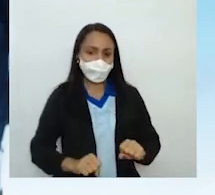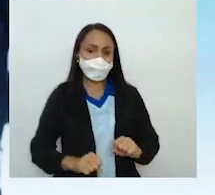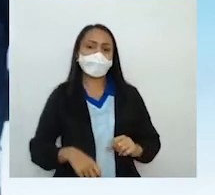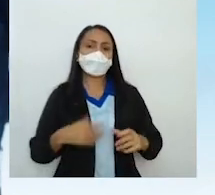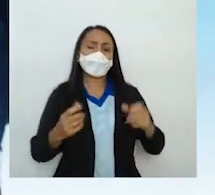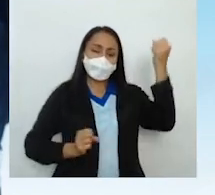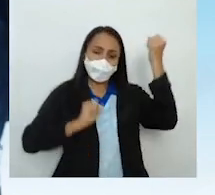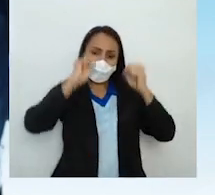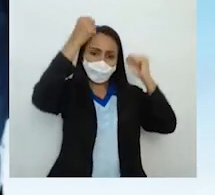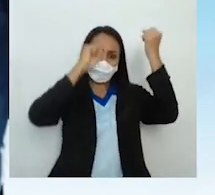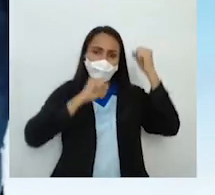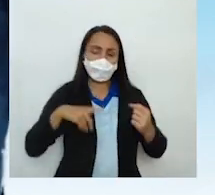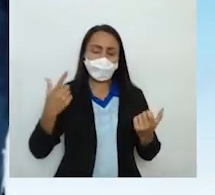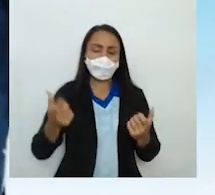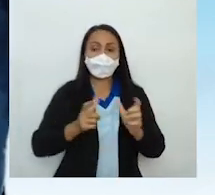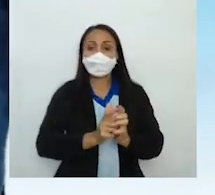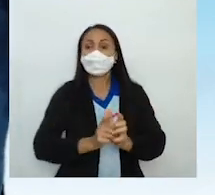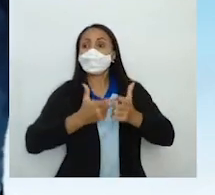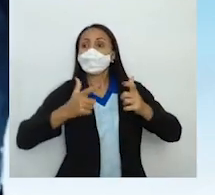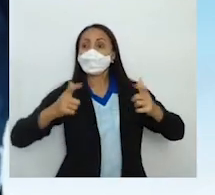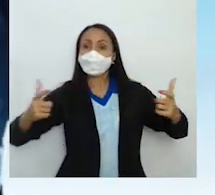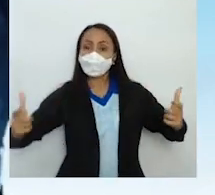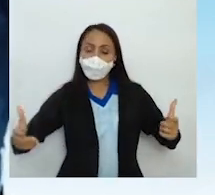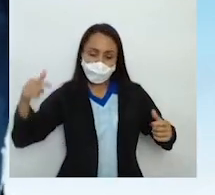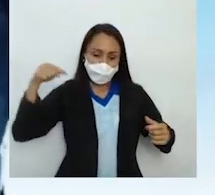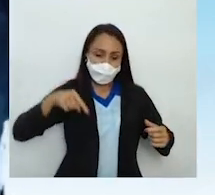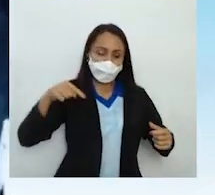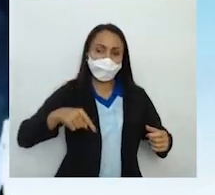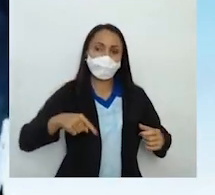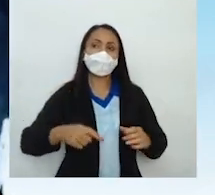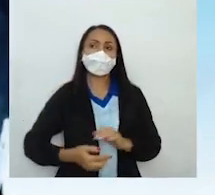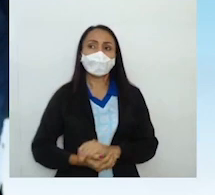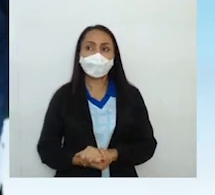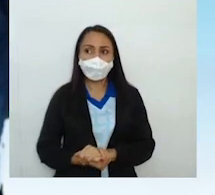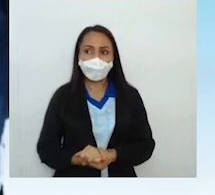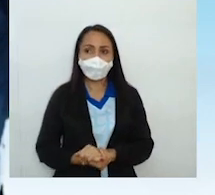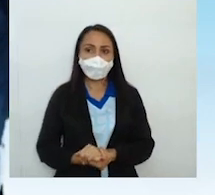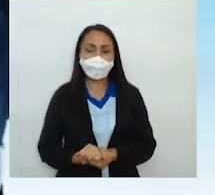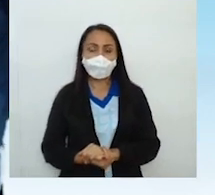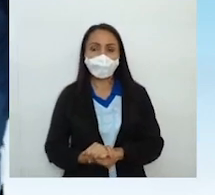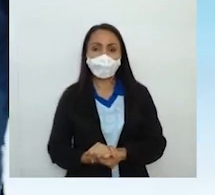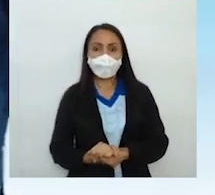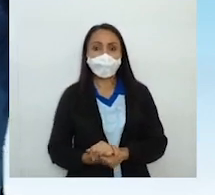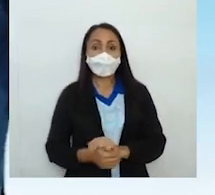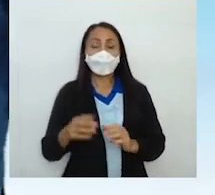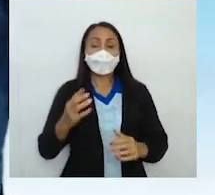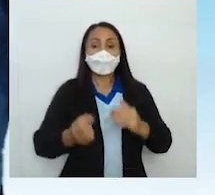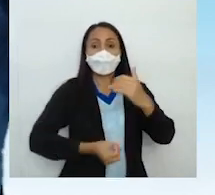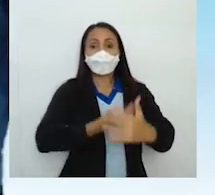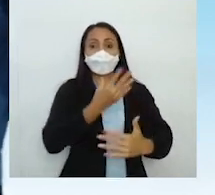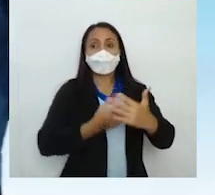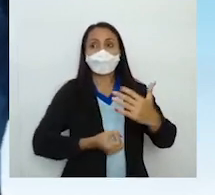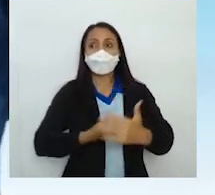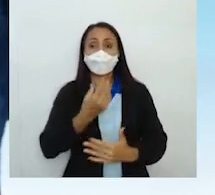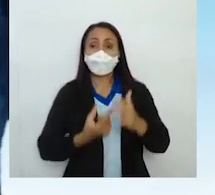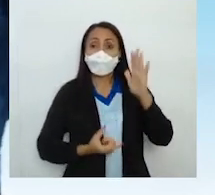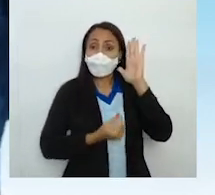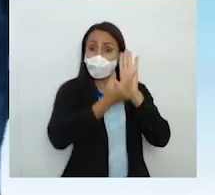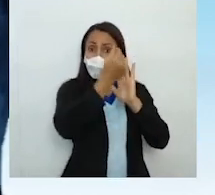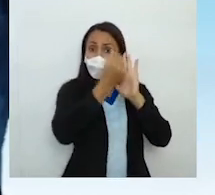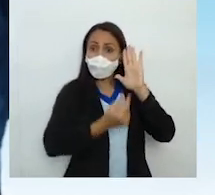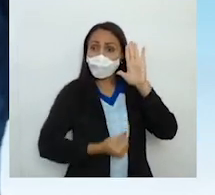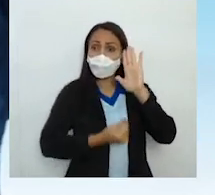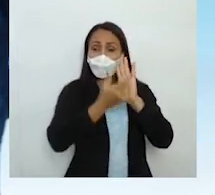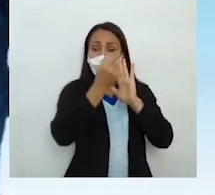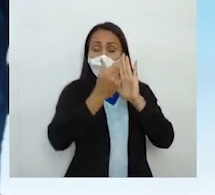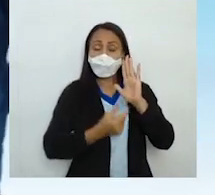grande escala, né? Antes de levar uma rasteira das Antilhas, isso gerou muito lucro para os comerciantes